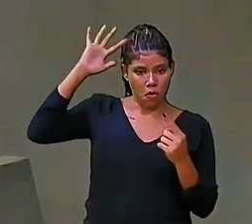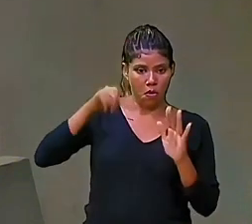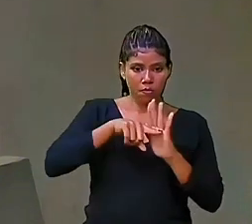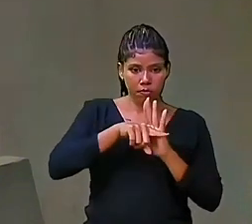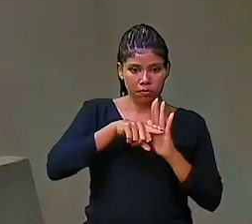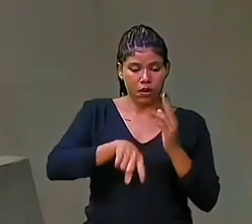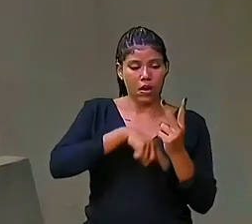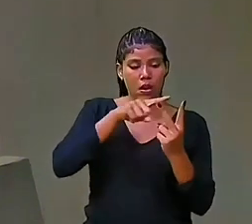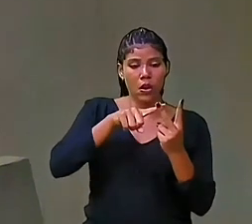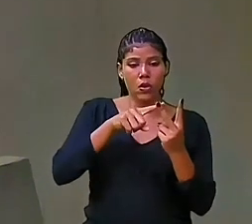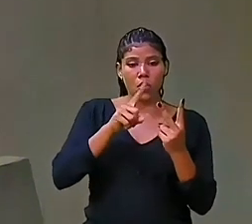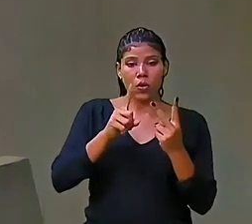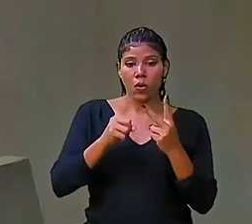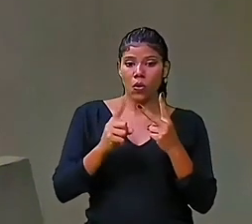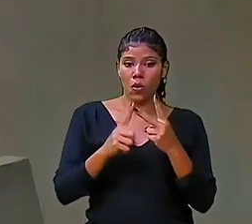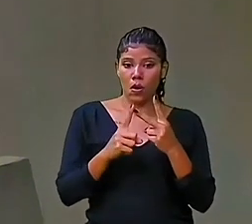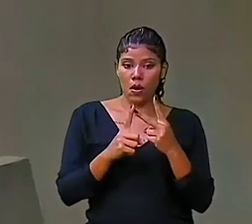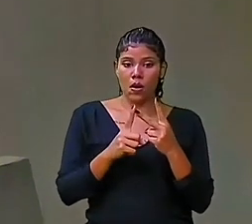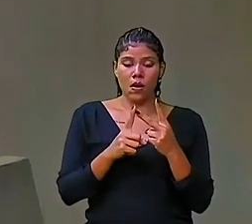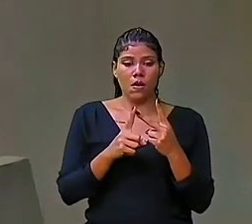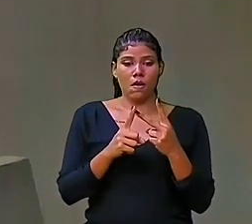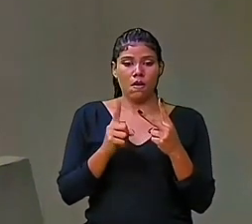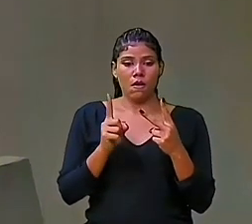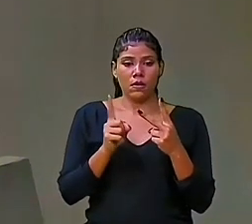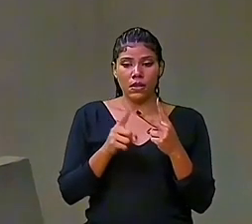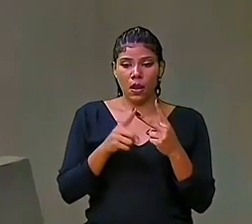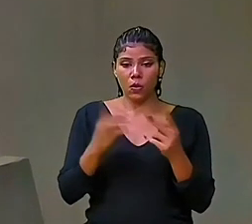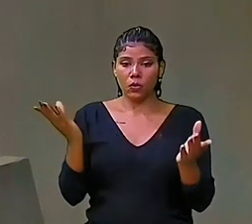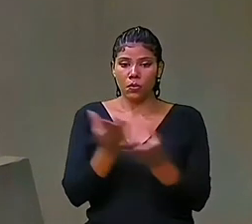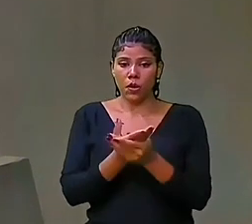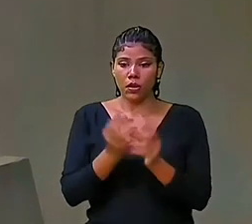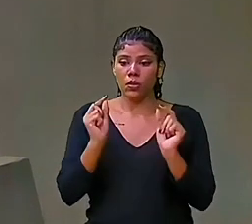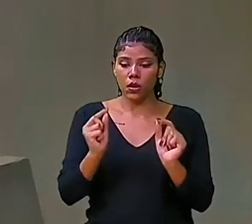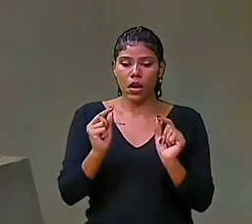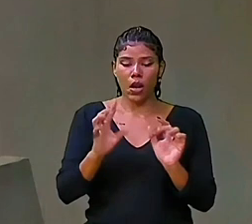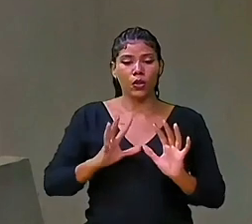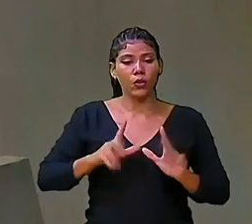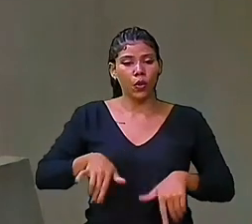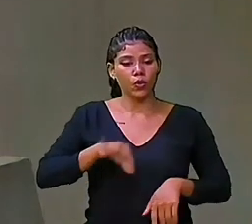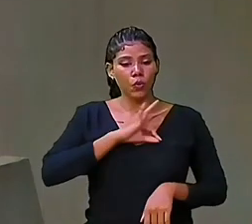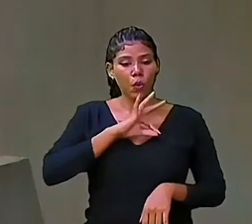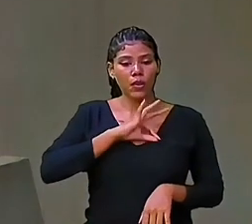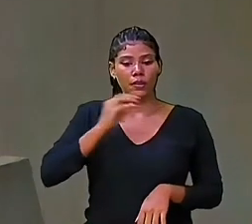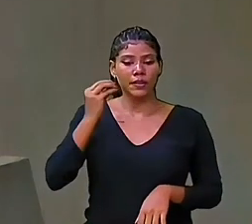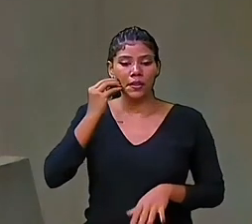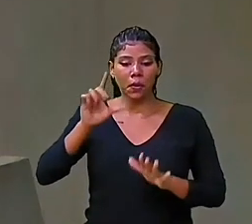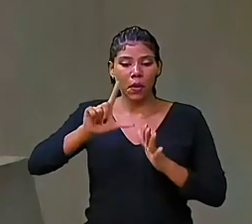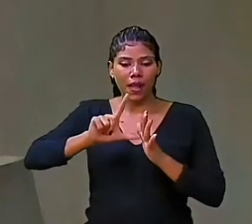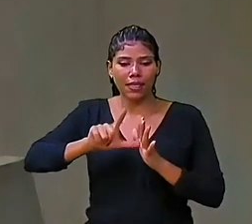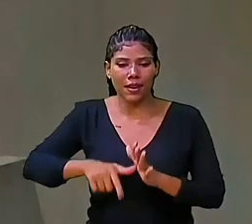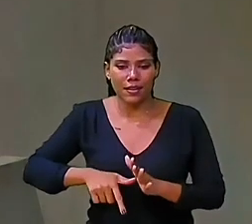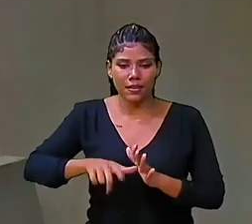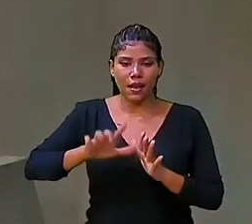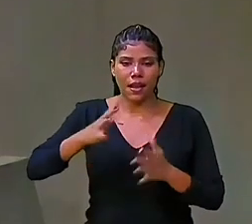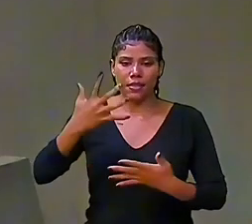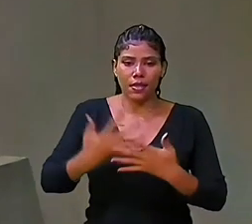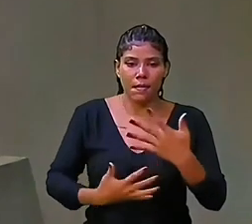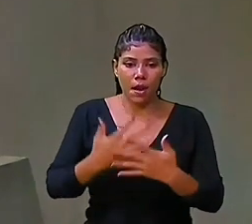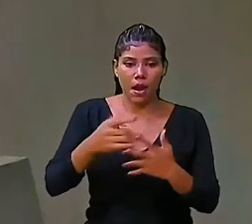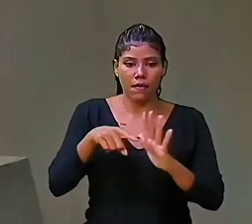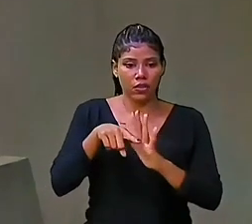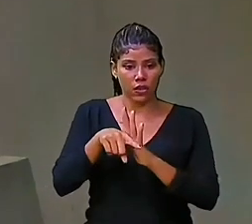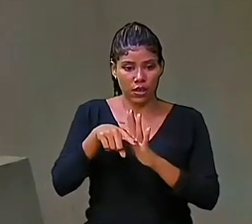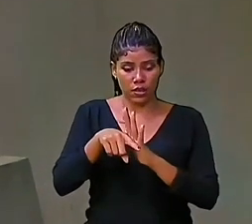por exemplo, ou que agentes tinham interesse em tardar a investigação. Isso tem que